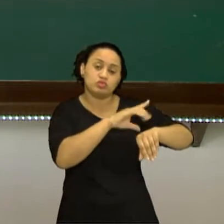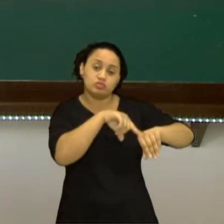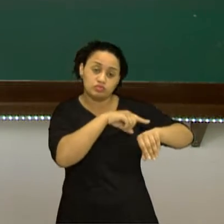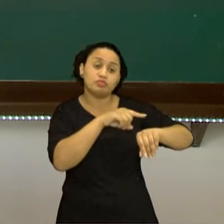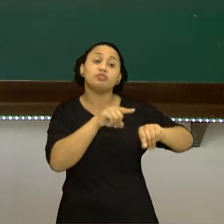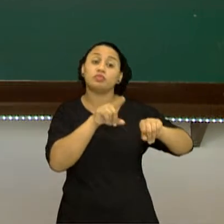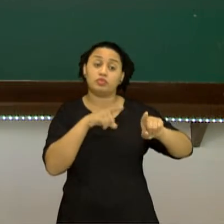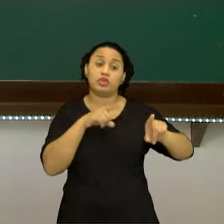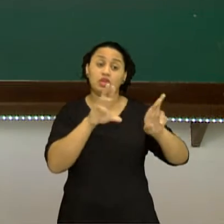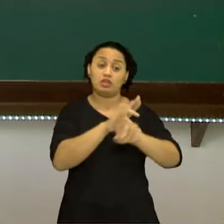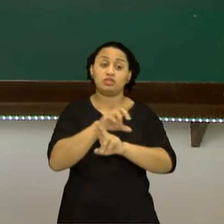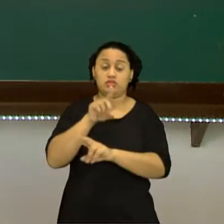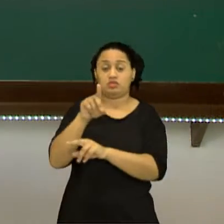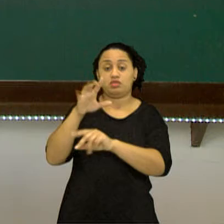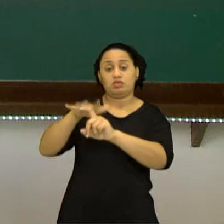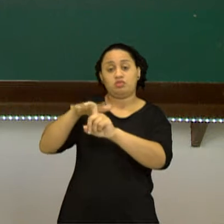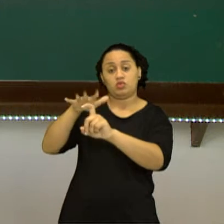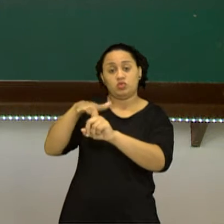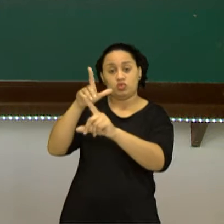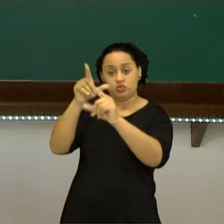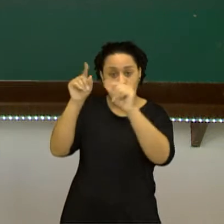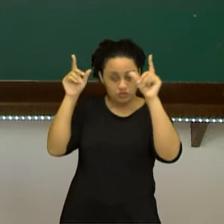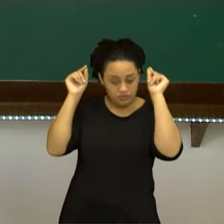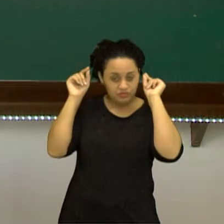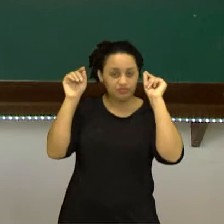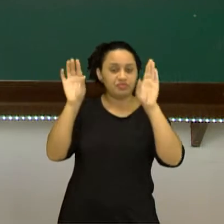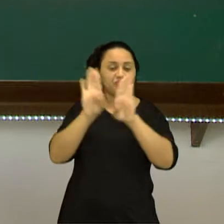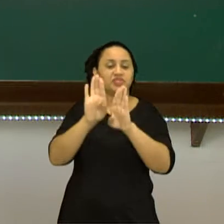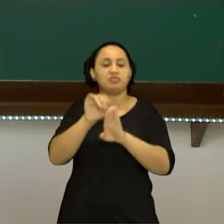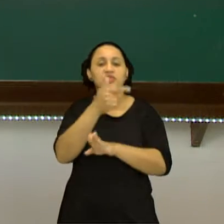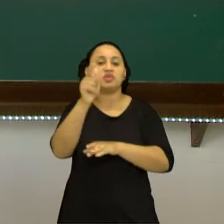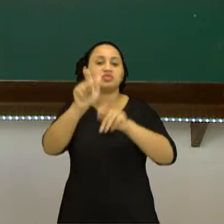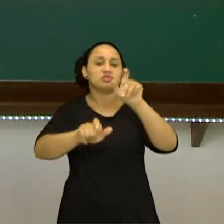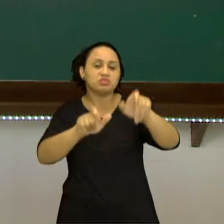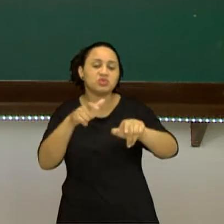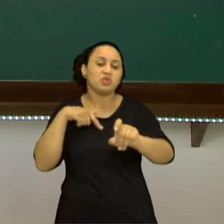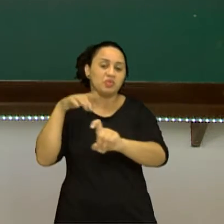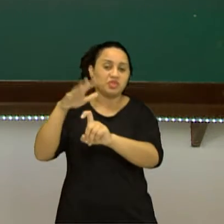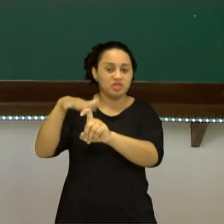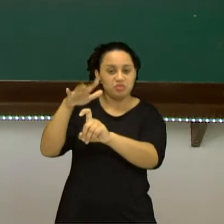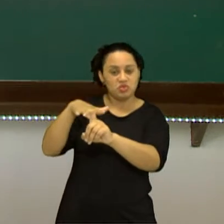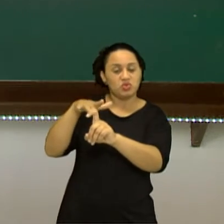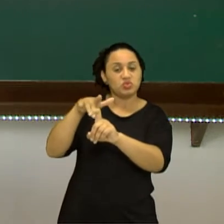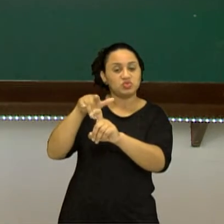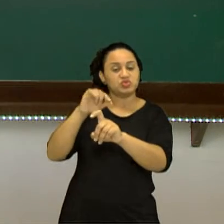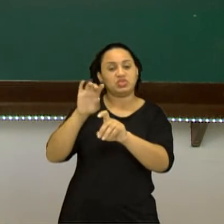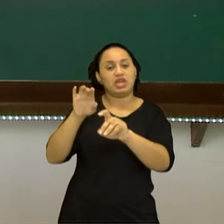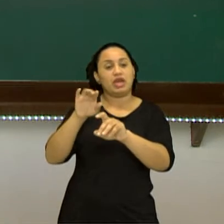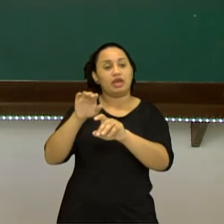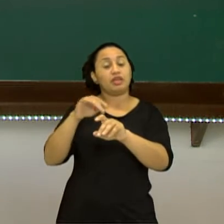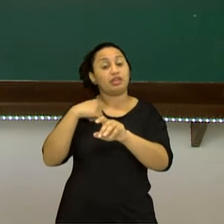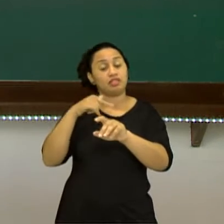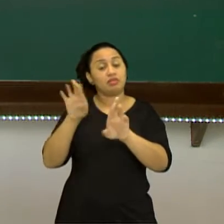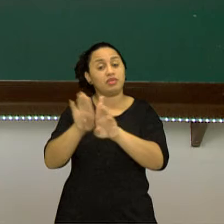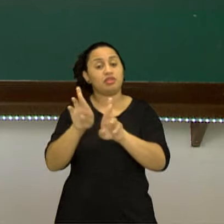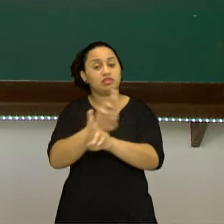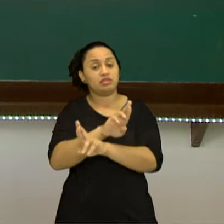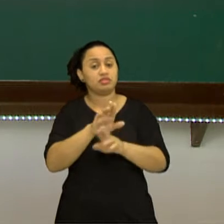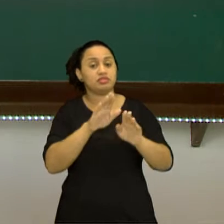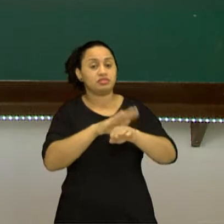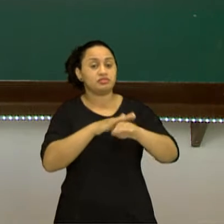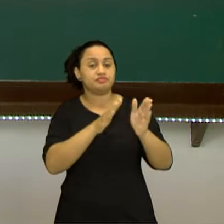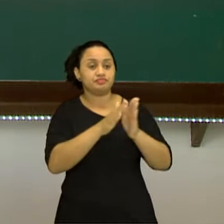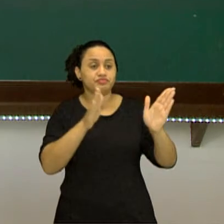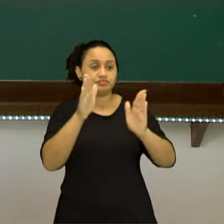nós vamos ter na história, né? Que também tem essa relação com o tempo, beleza? Então aqui uma atividade,